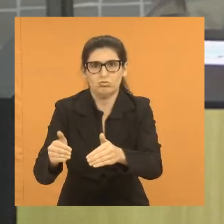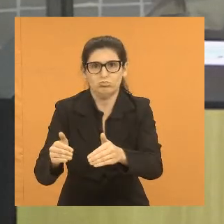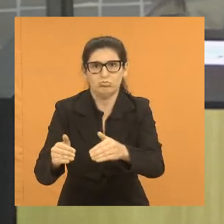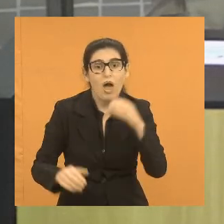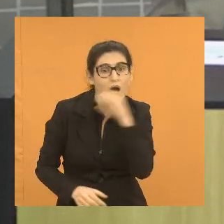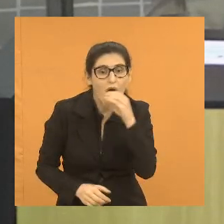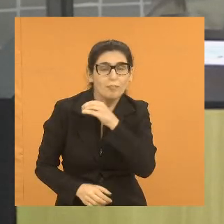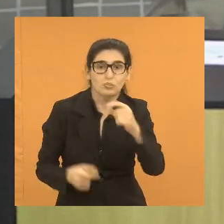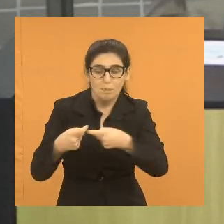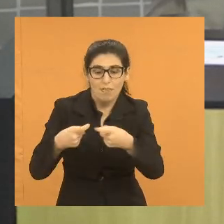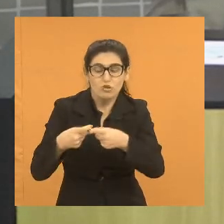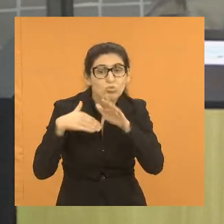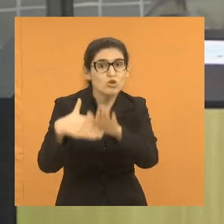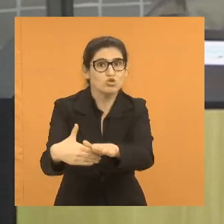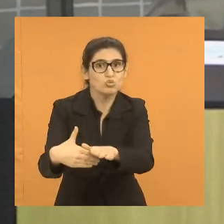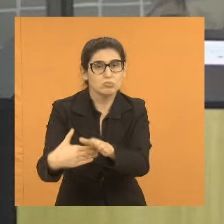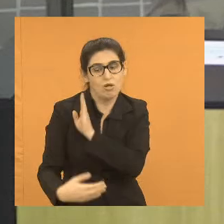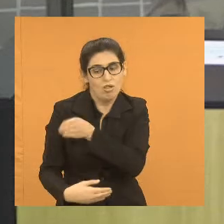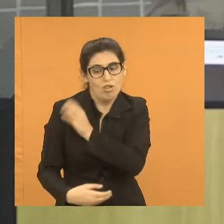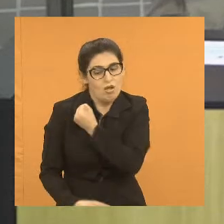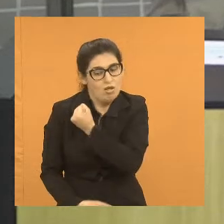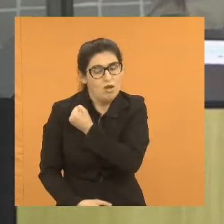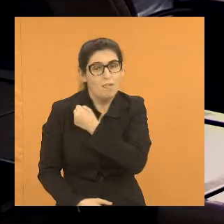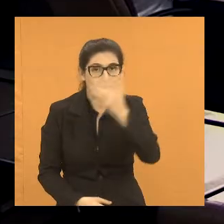e estudando para melhorar esse processo.